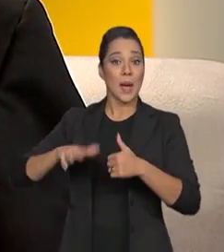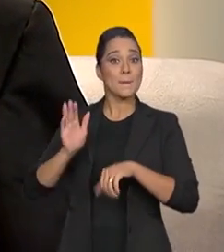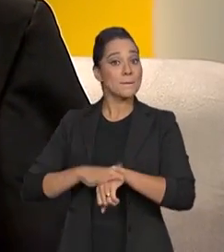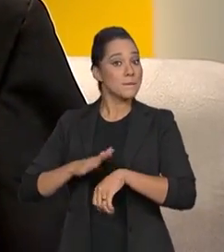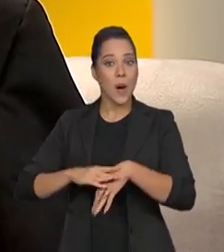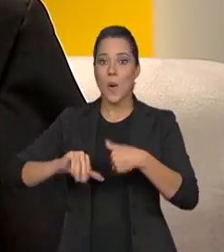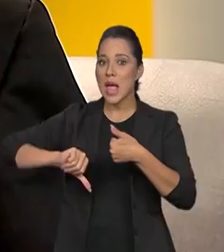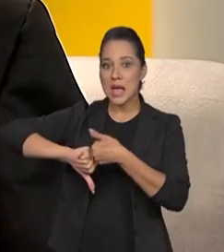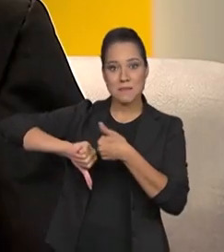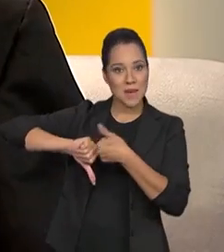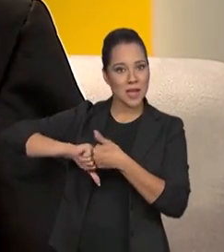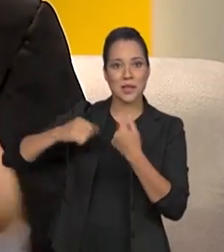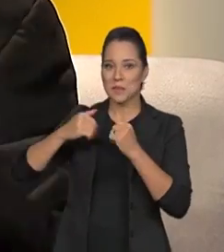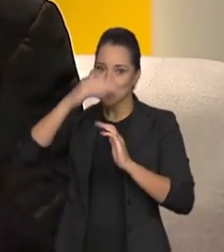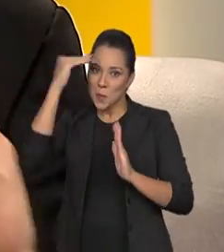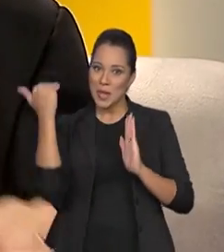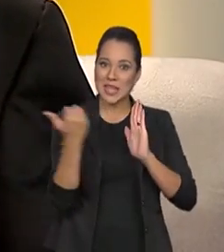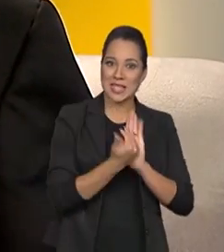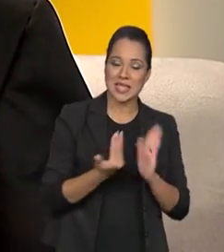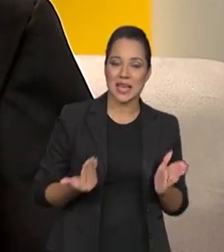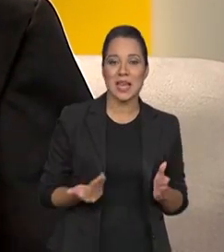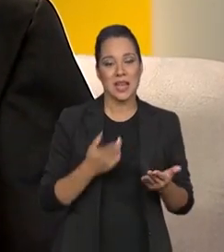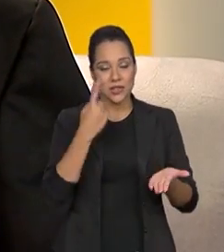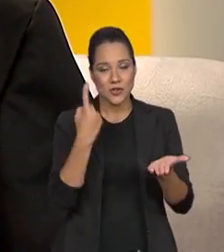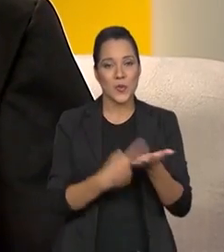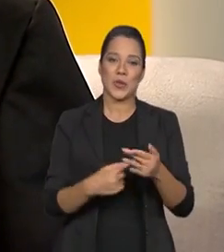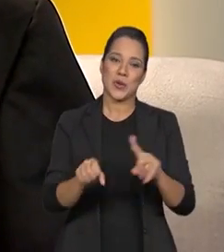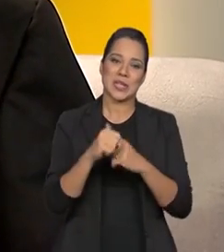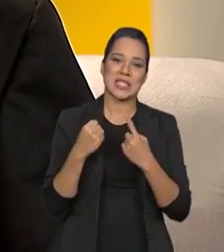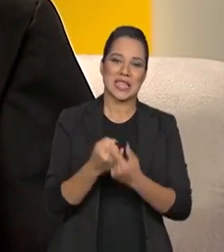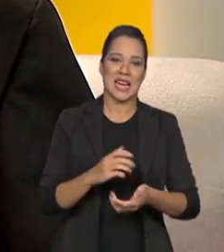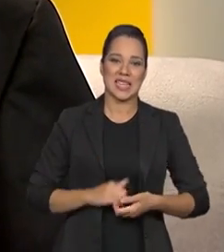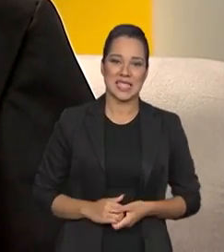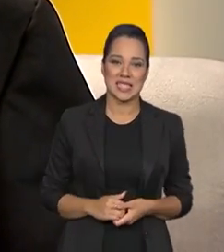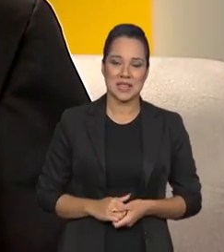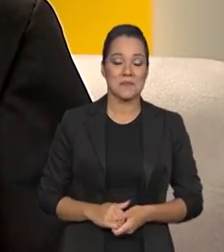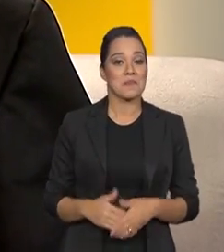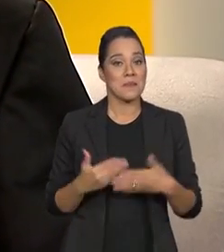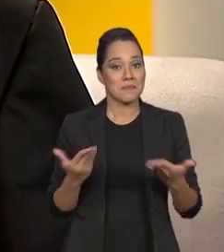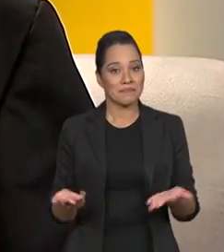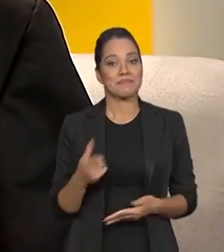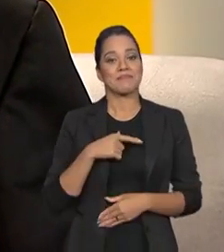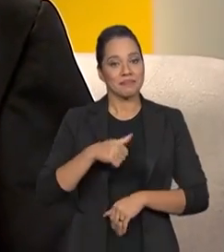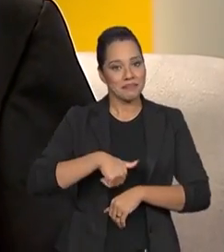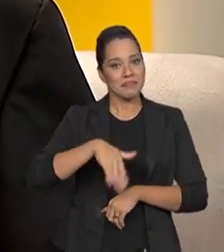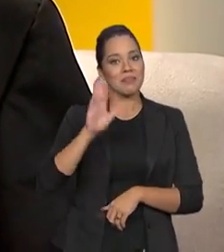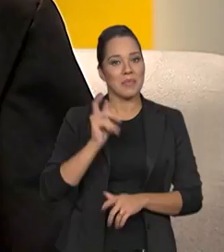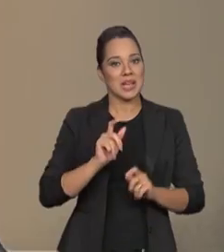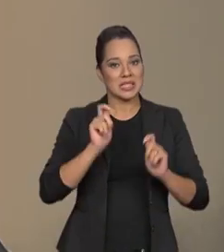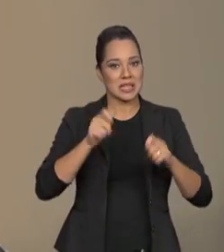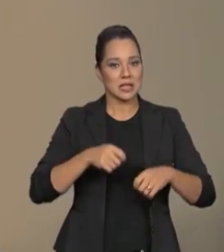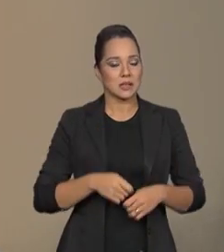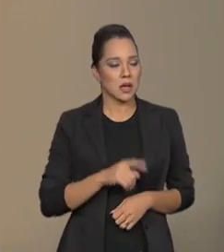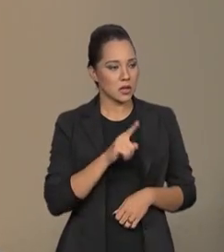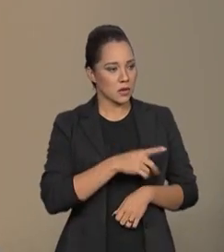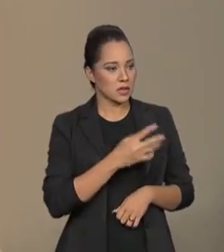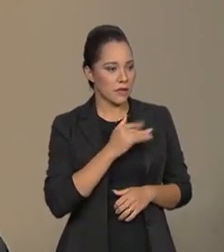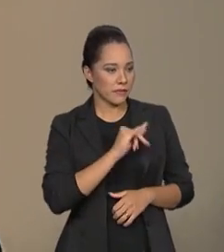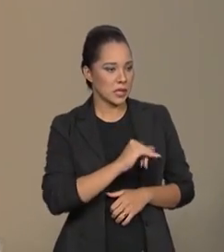tem que seguir esses princípios Quem combinou com a sociedade e com isso dá mais visibilidade